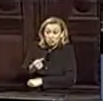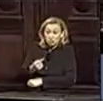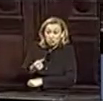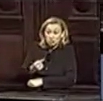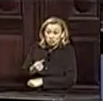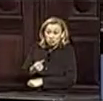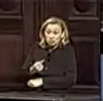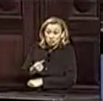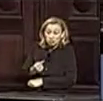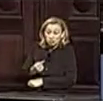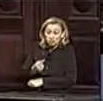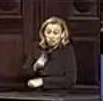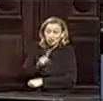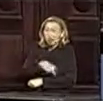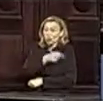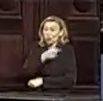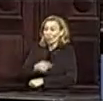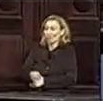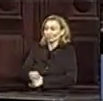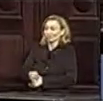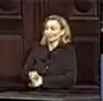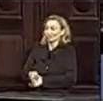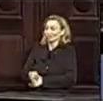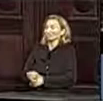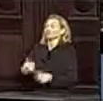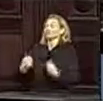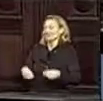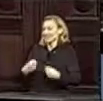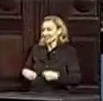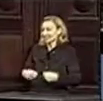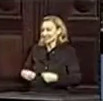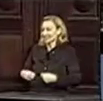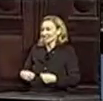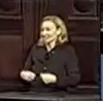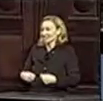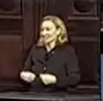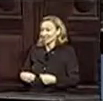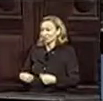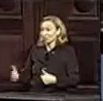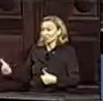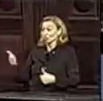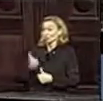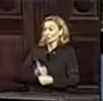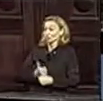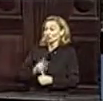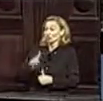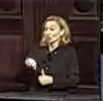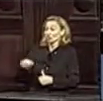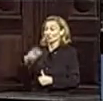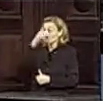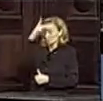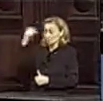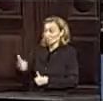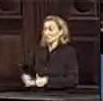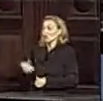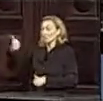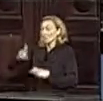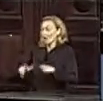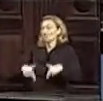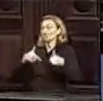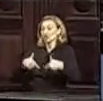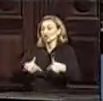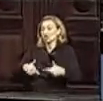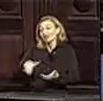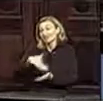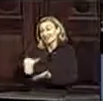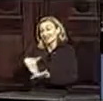sendo desautorizado e precisa promover uma grande reformulação na cúpula da polícia, a começar pelo